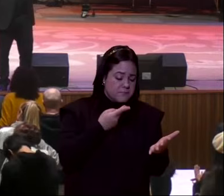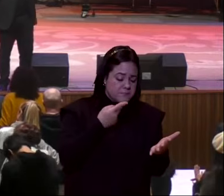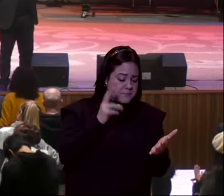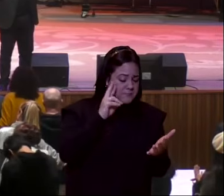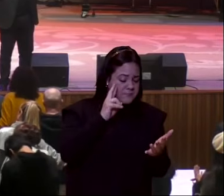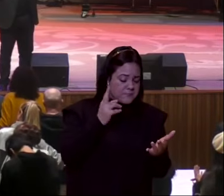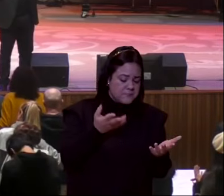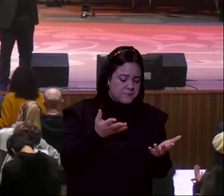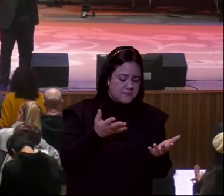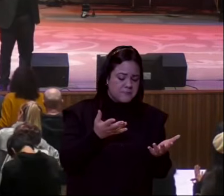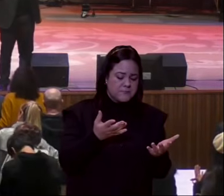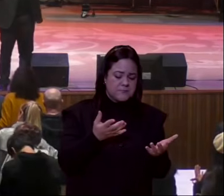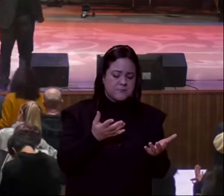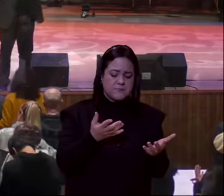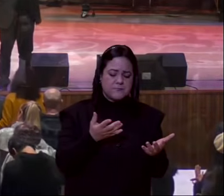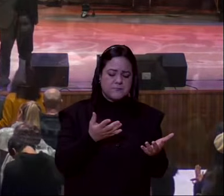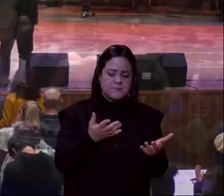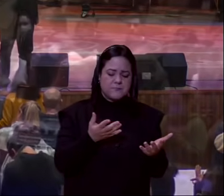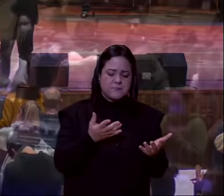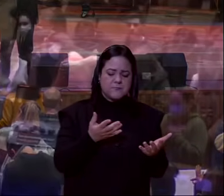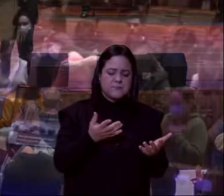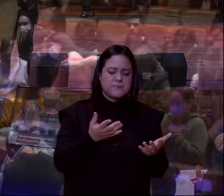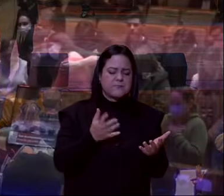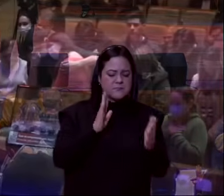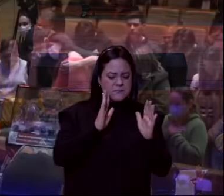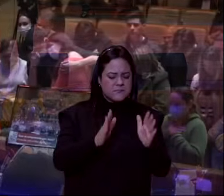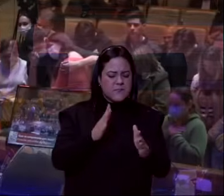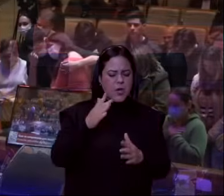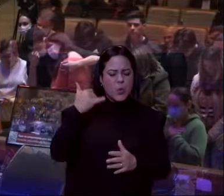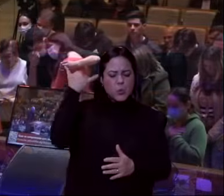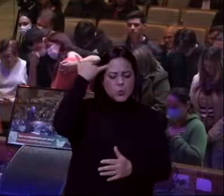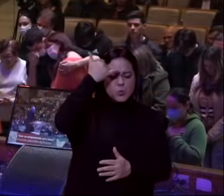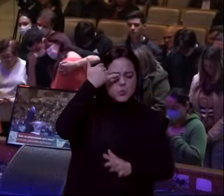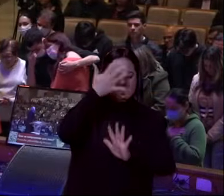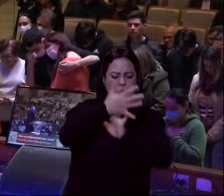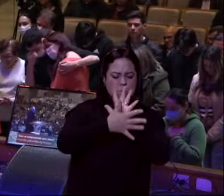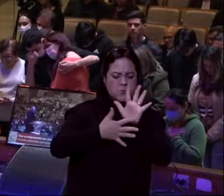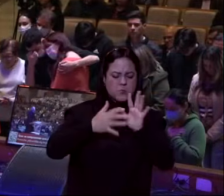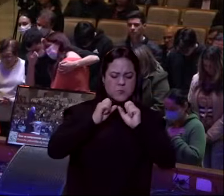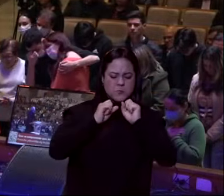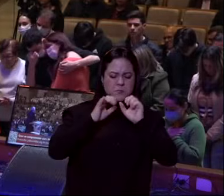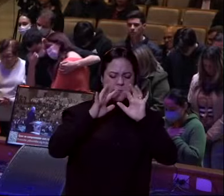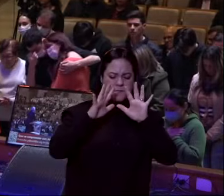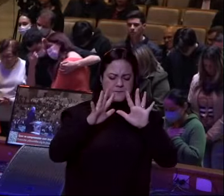Senhor, que tu nos ungistes com uma boca para abençoar.